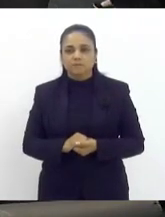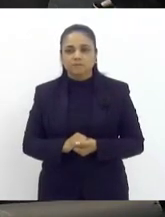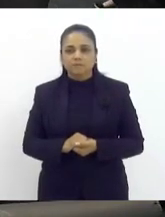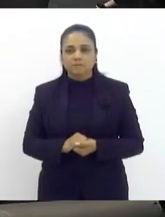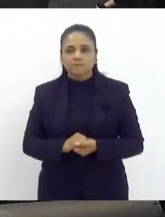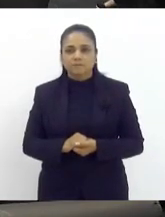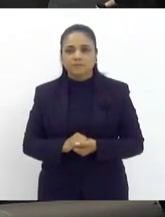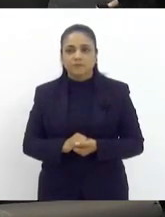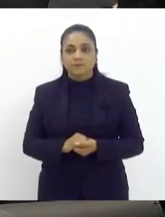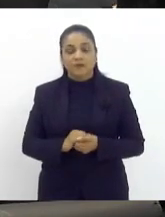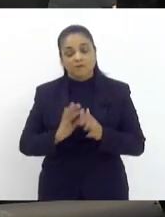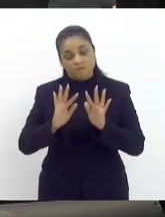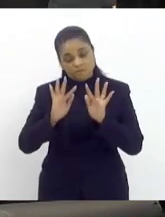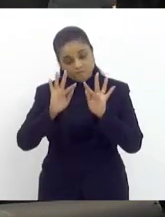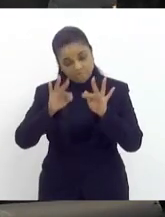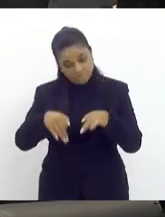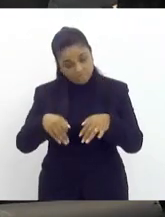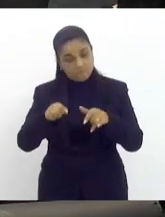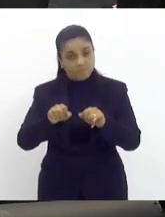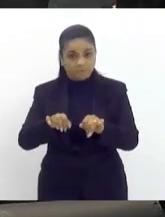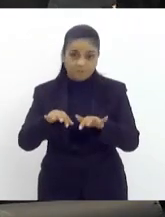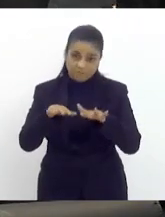Vai acabar a sessão, presidente.